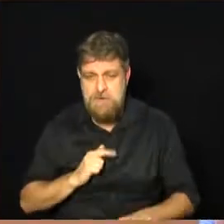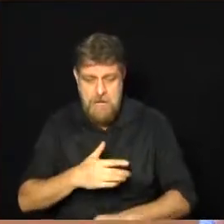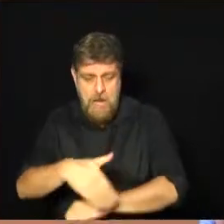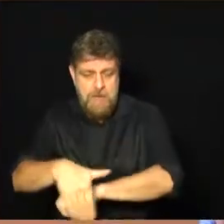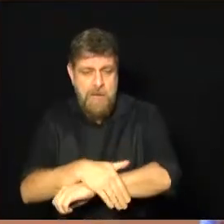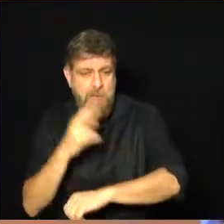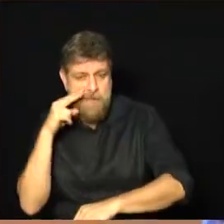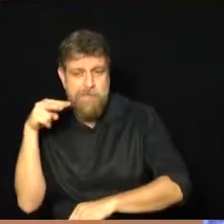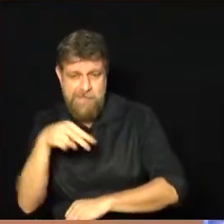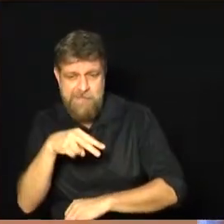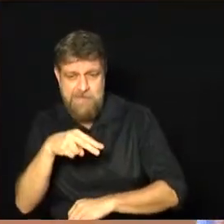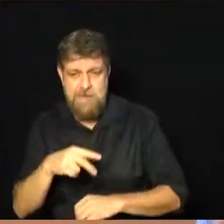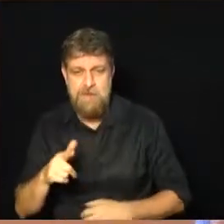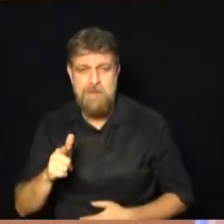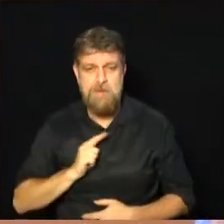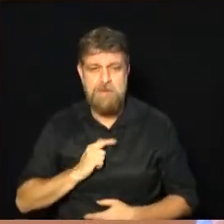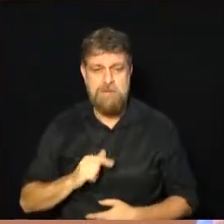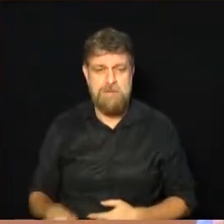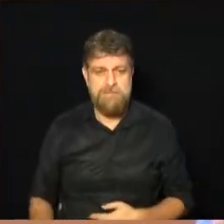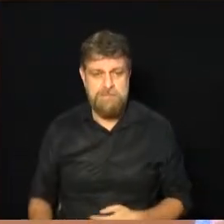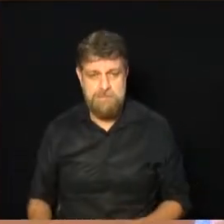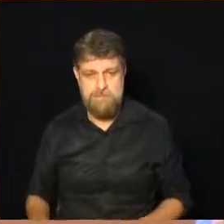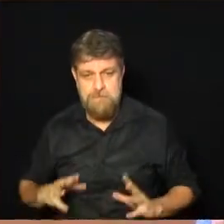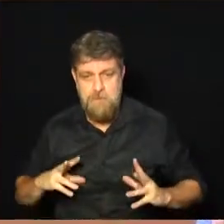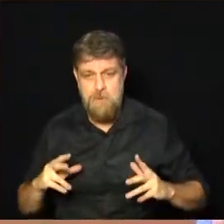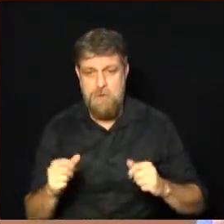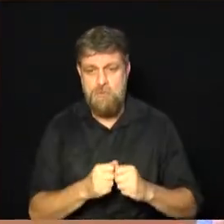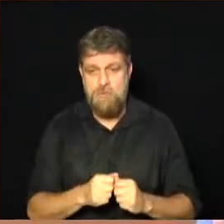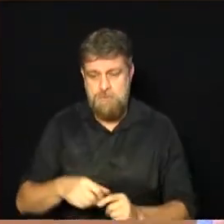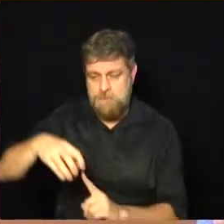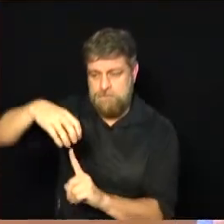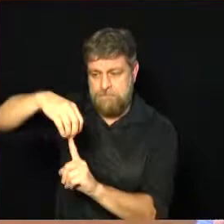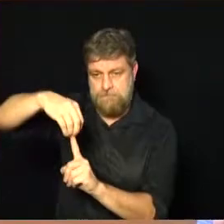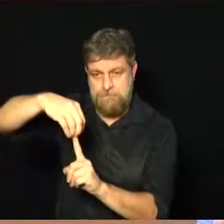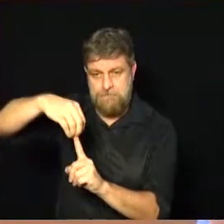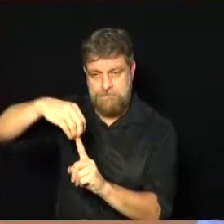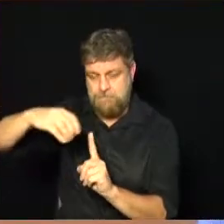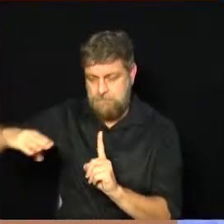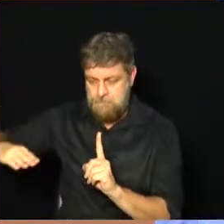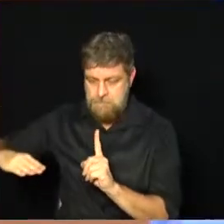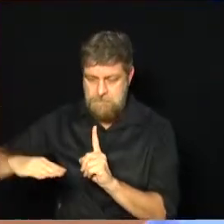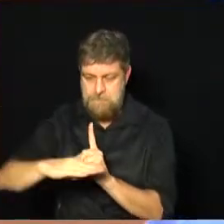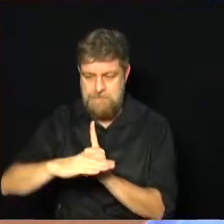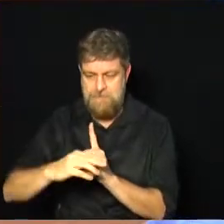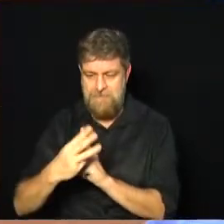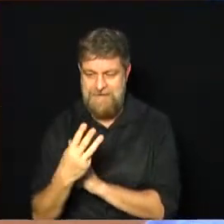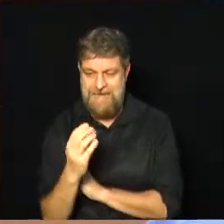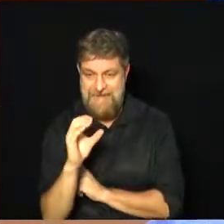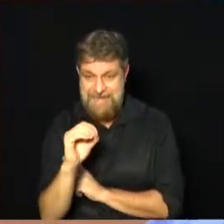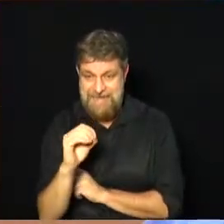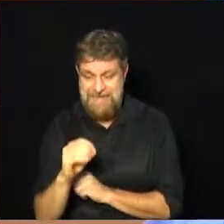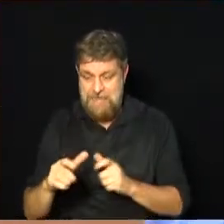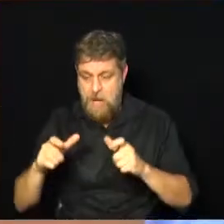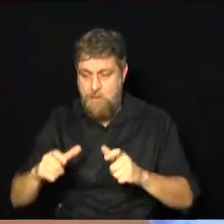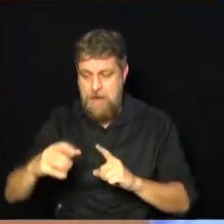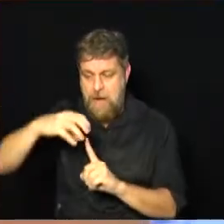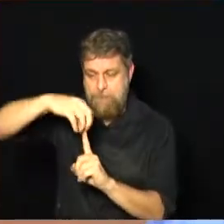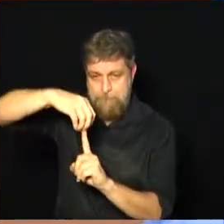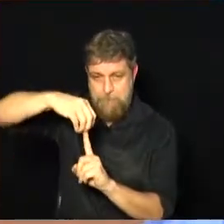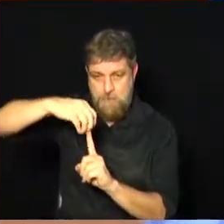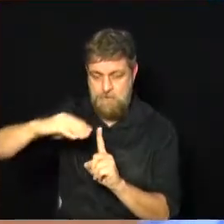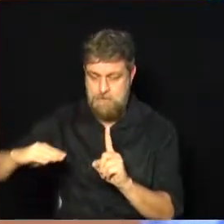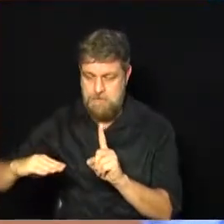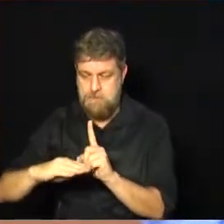ver. As estações todas do BRT, né? Que são mais de 30 estações. Essas estações todas, elas